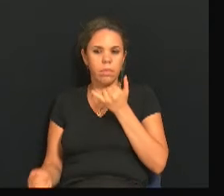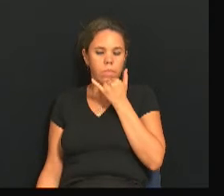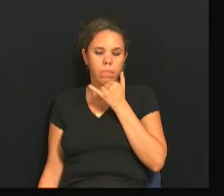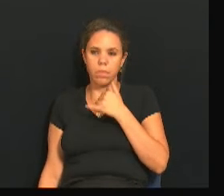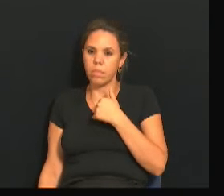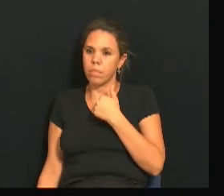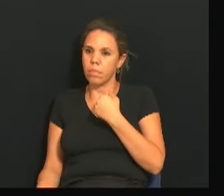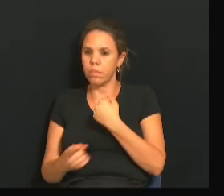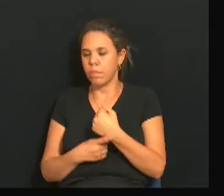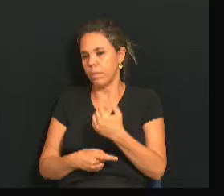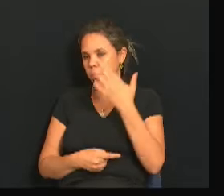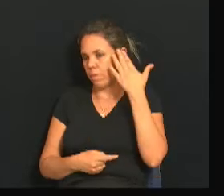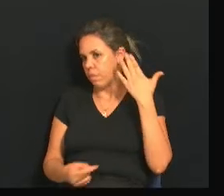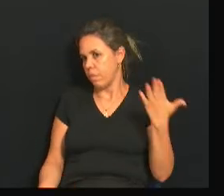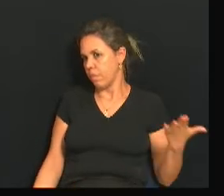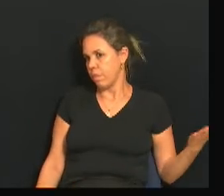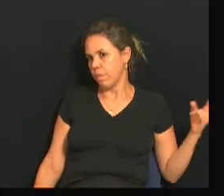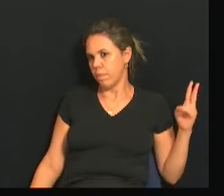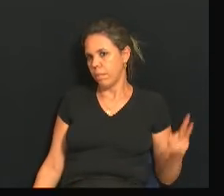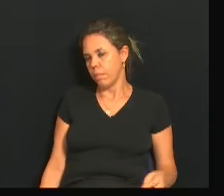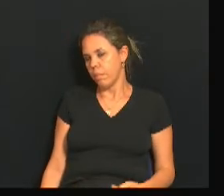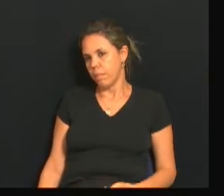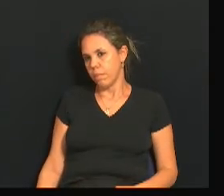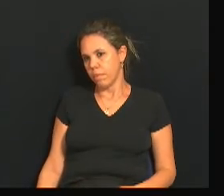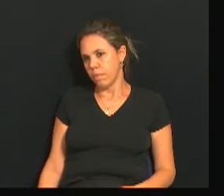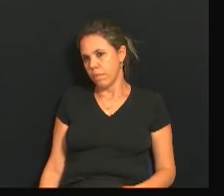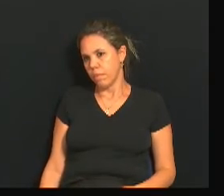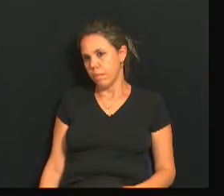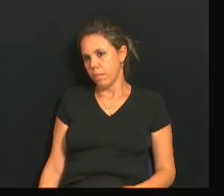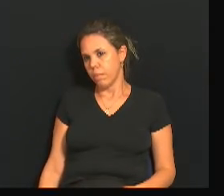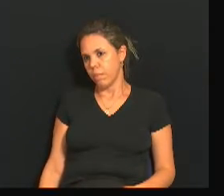tempo, e, novamente, muito obrigado pelo espaço.